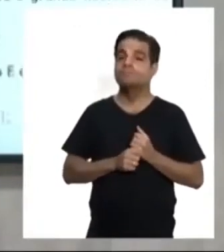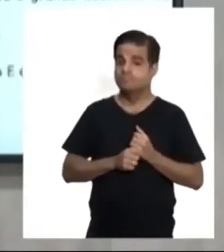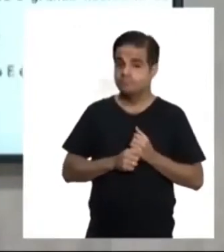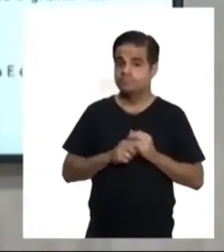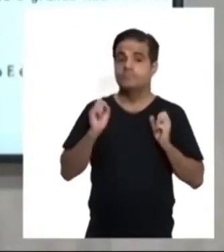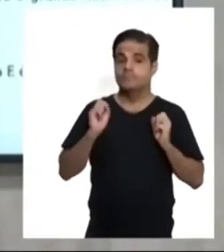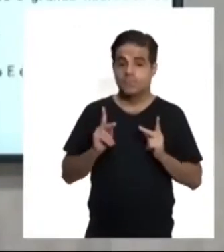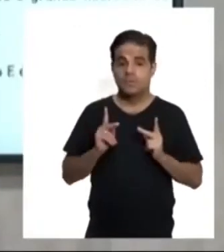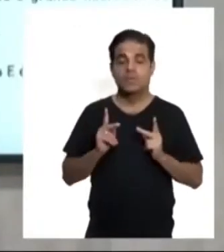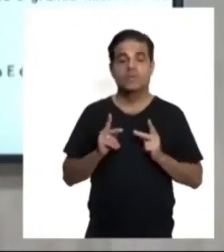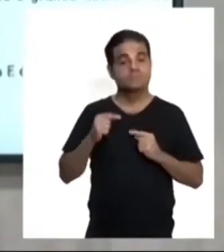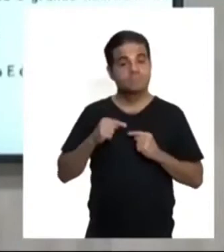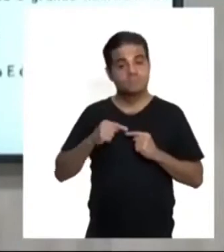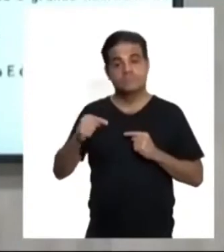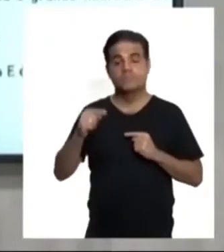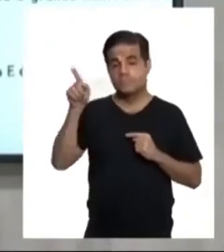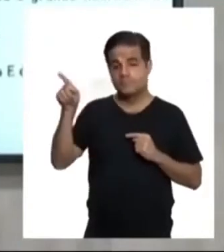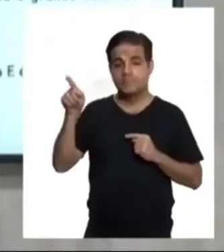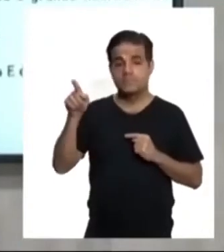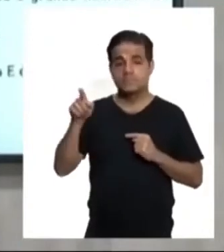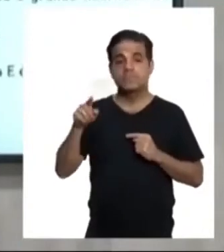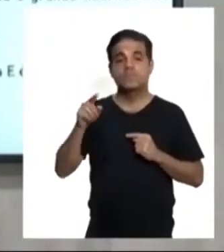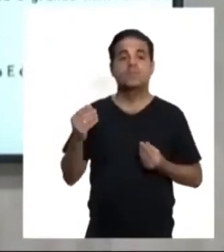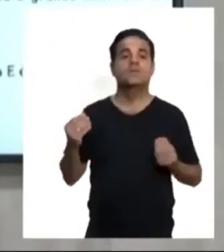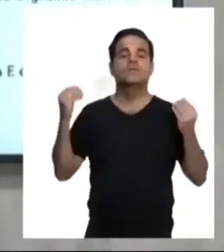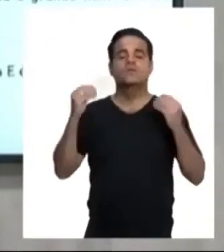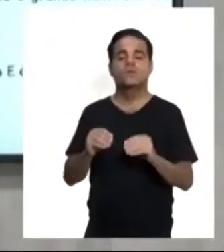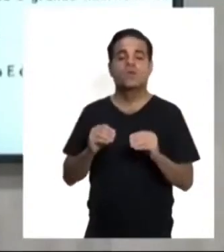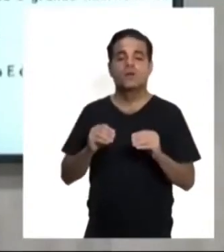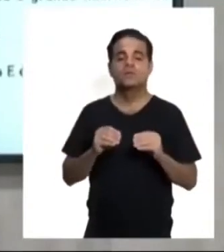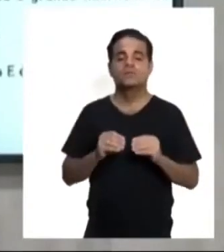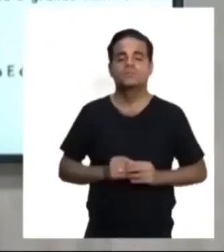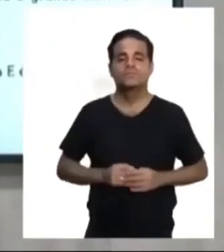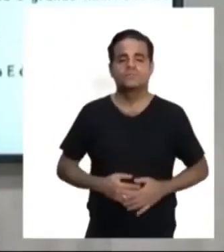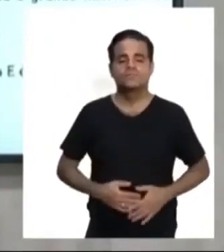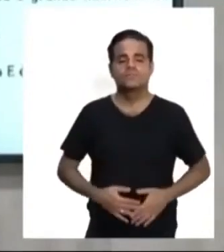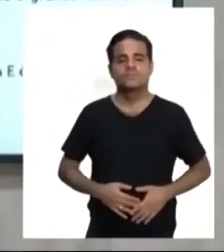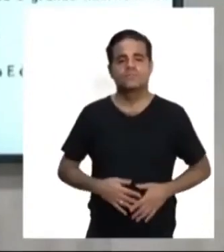Ok, está aqui. Ele coloca um